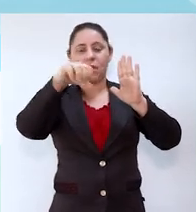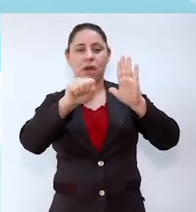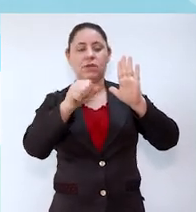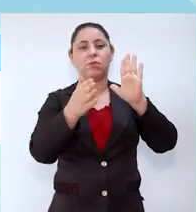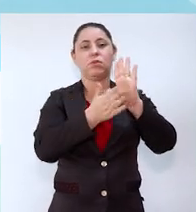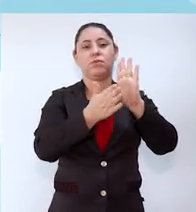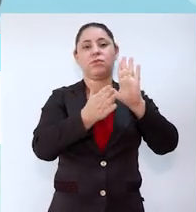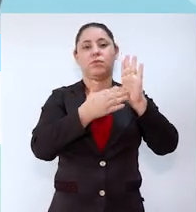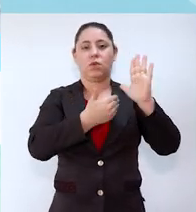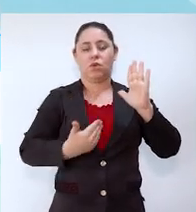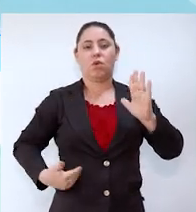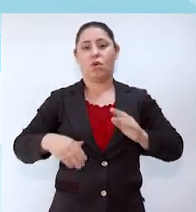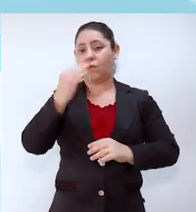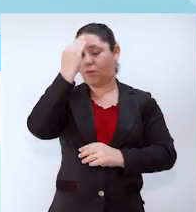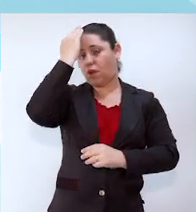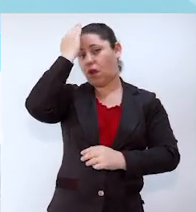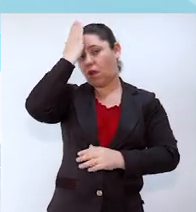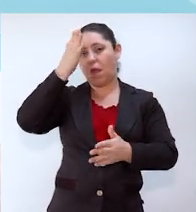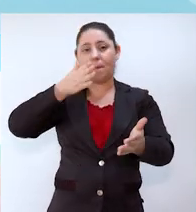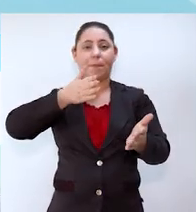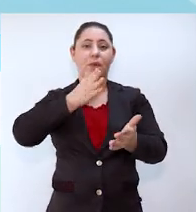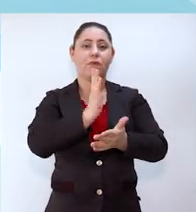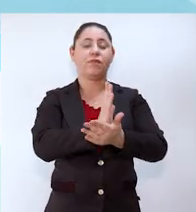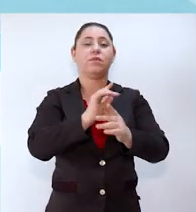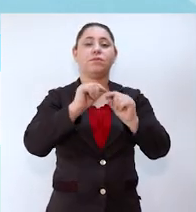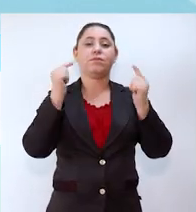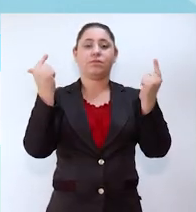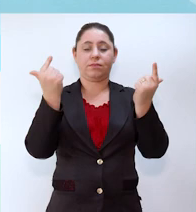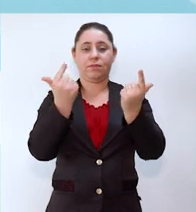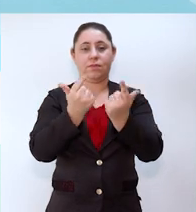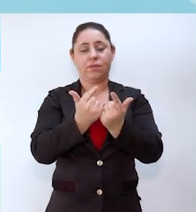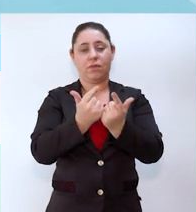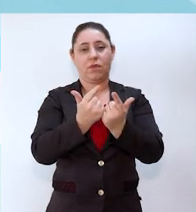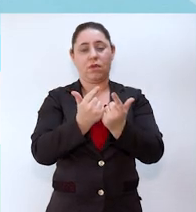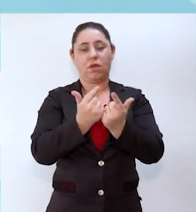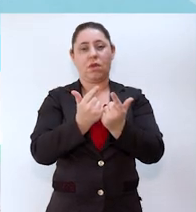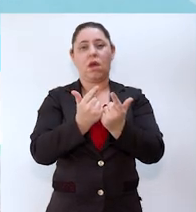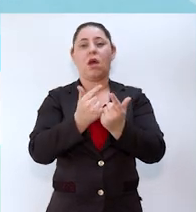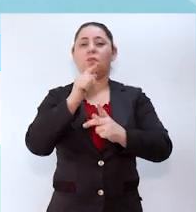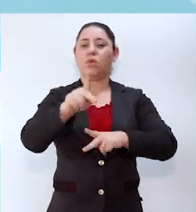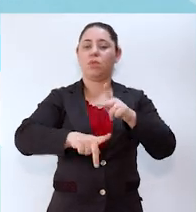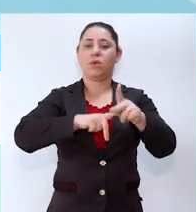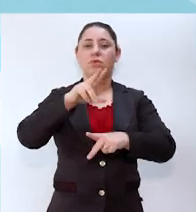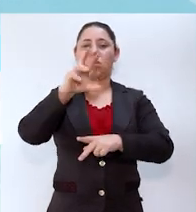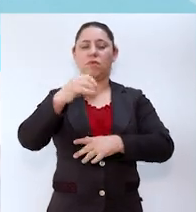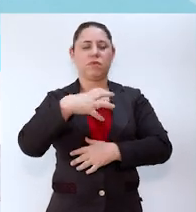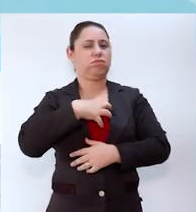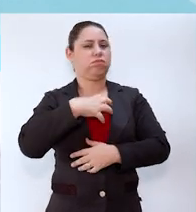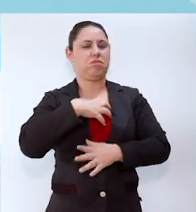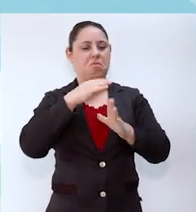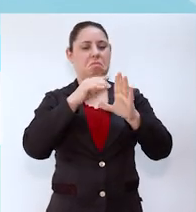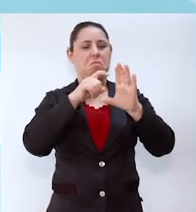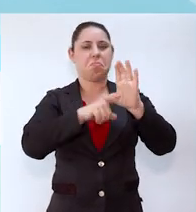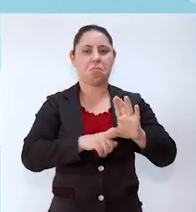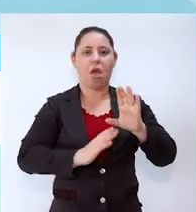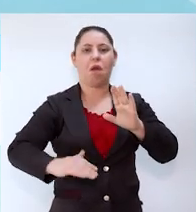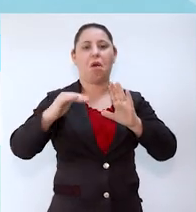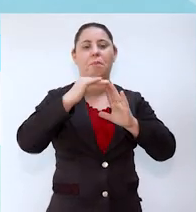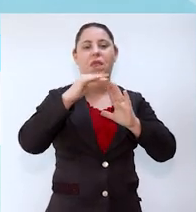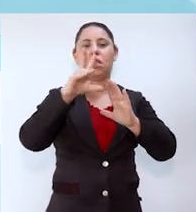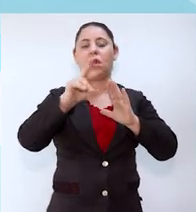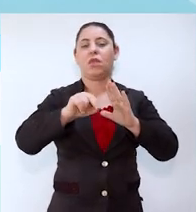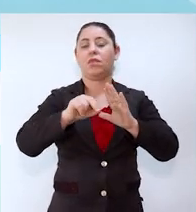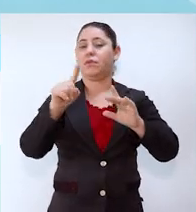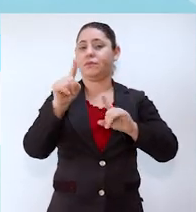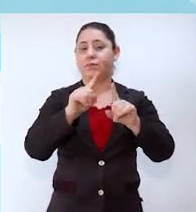ICMS proposta pelo governador Reinaldo e aprovada pela Assembleia Legislativa, a população não vai sentir o